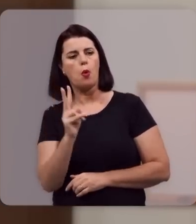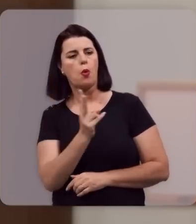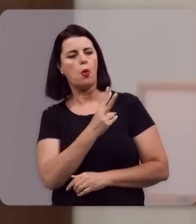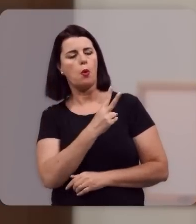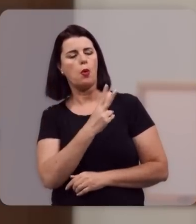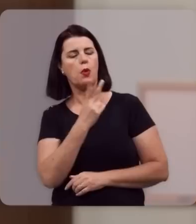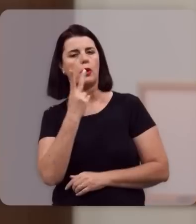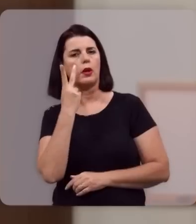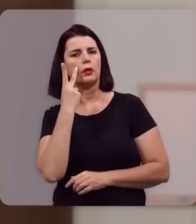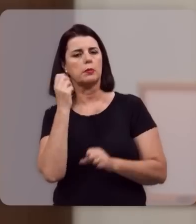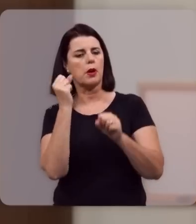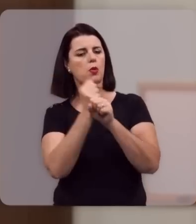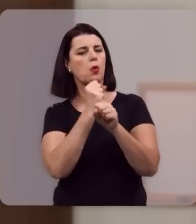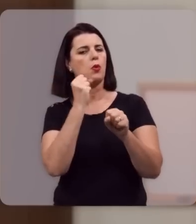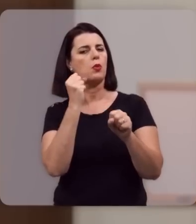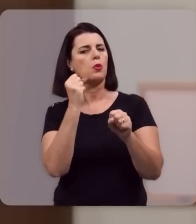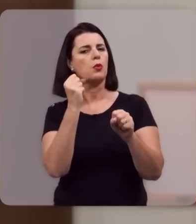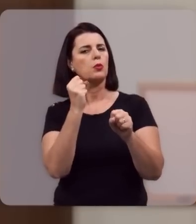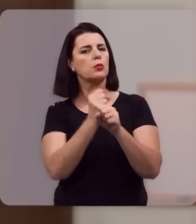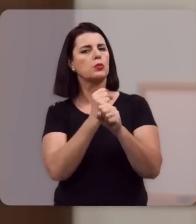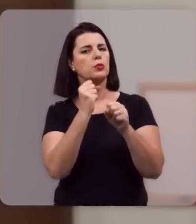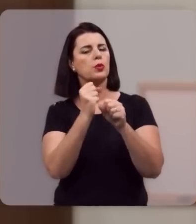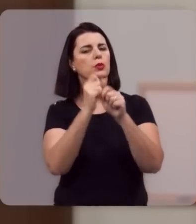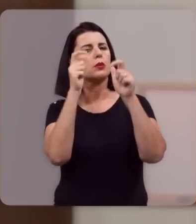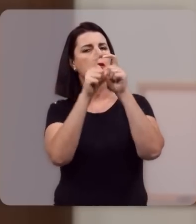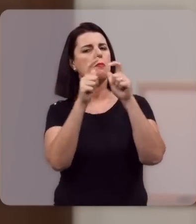olhando para aquela construção monumental,